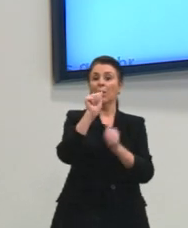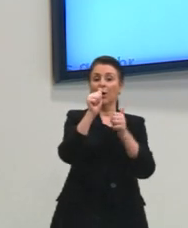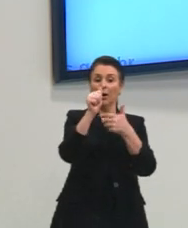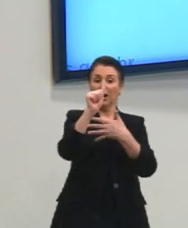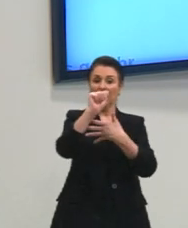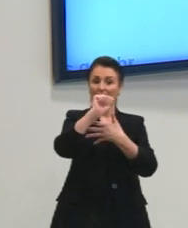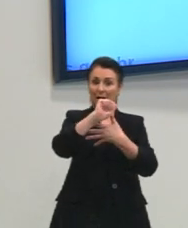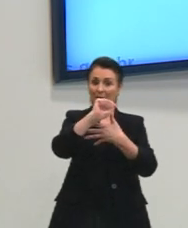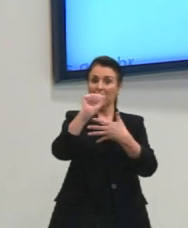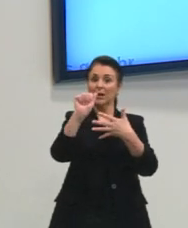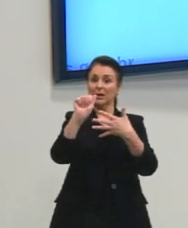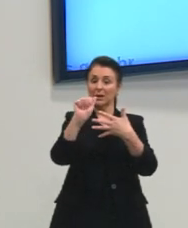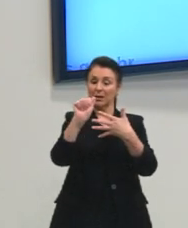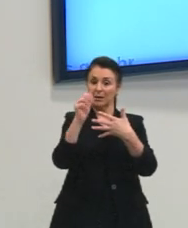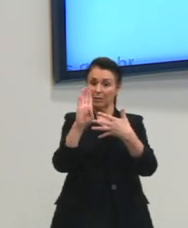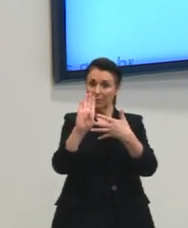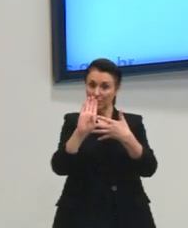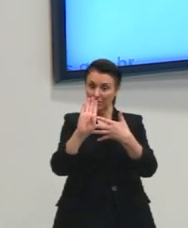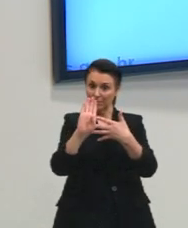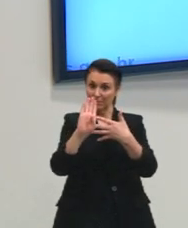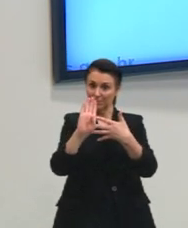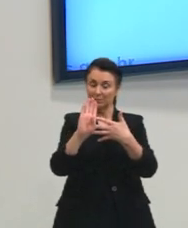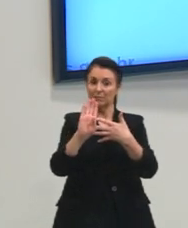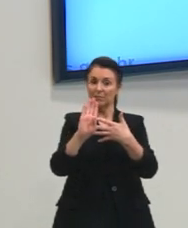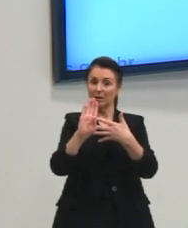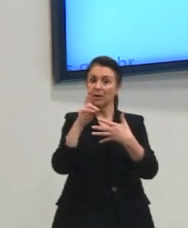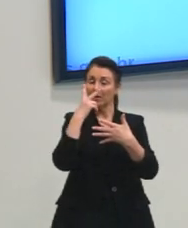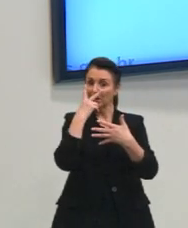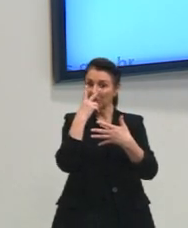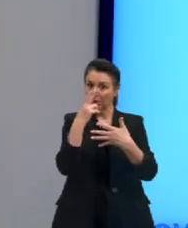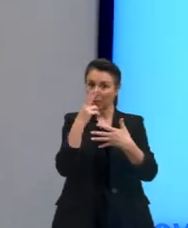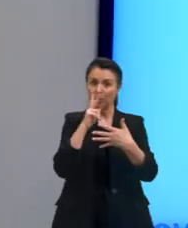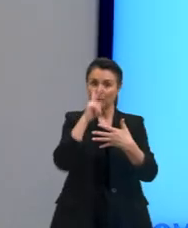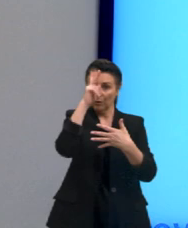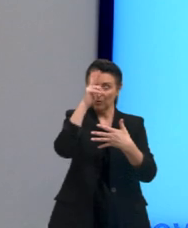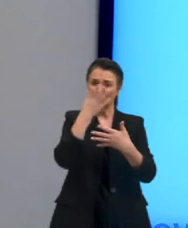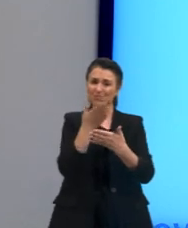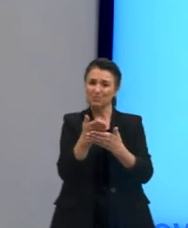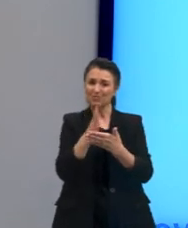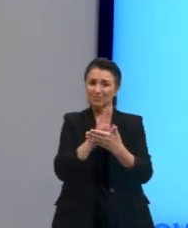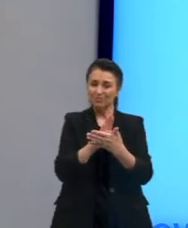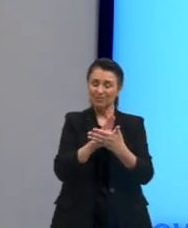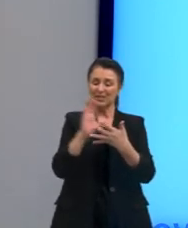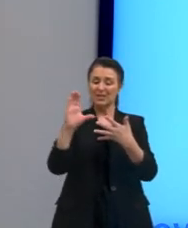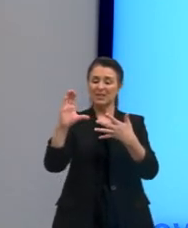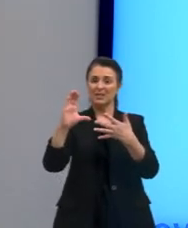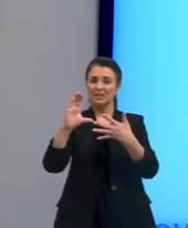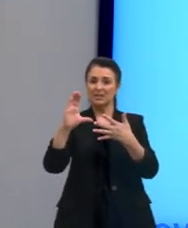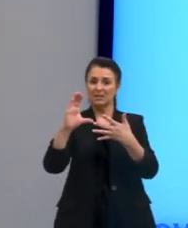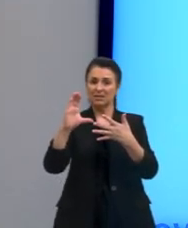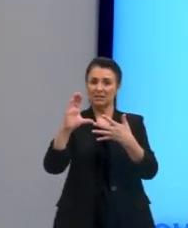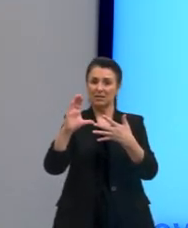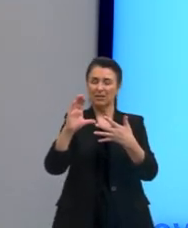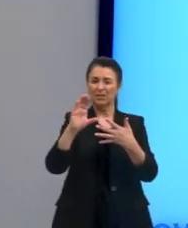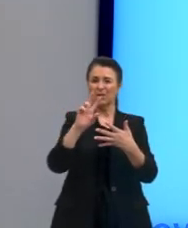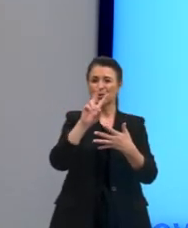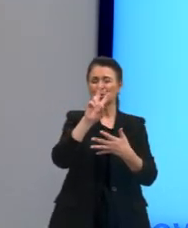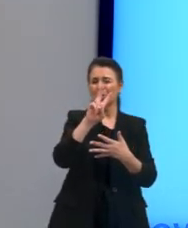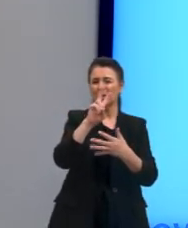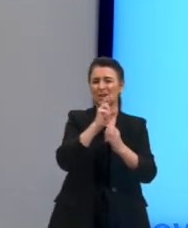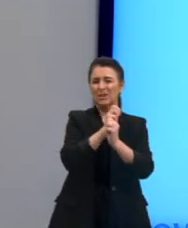tem a mesma força né eu vou ter um forte e o moderado a ser eu tenho dois